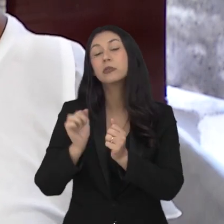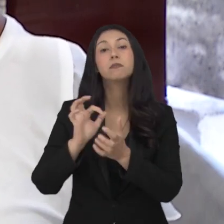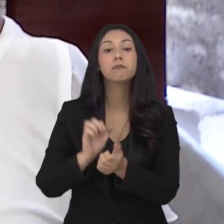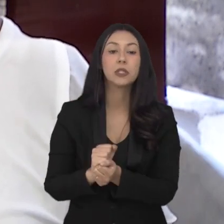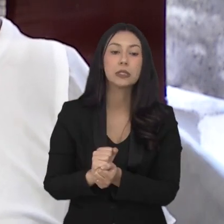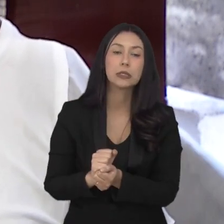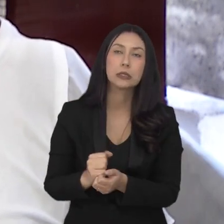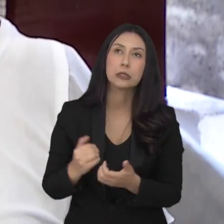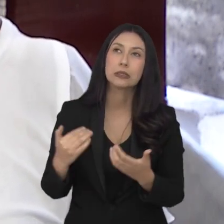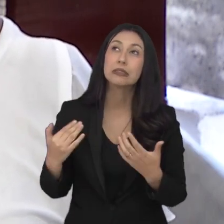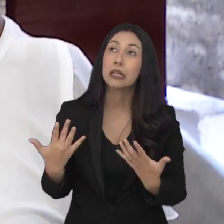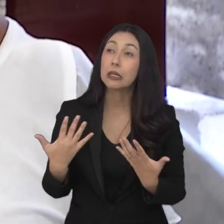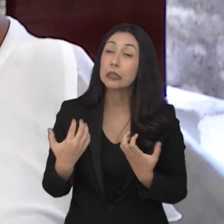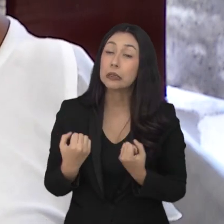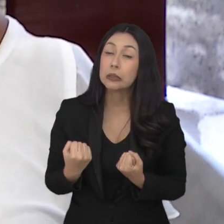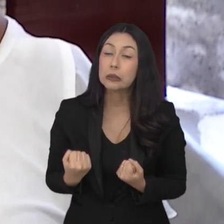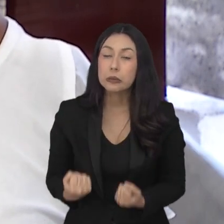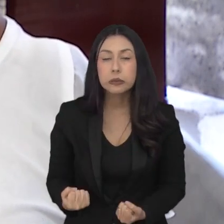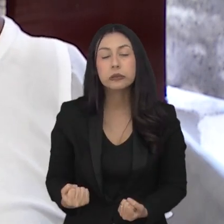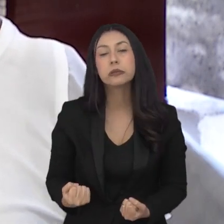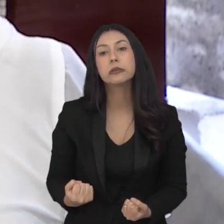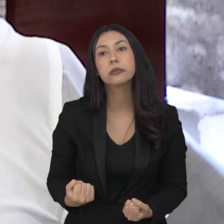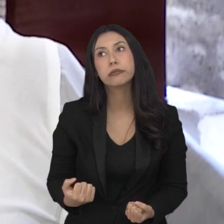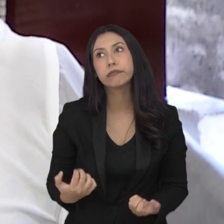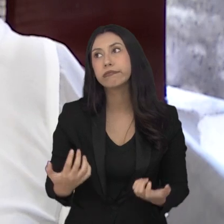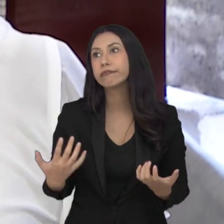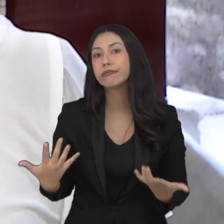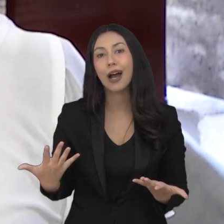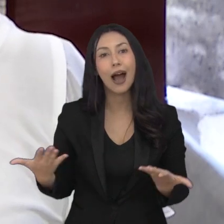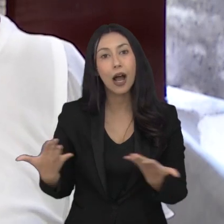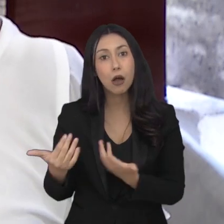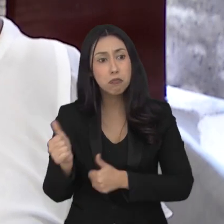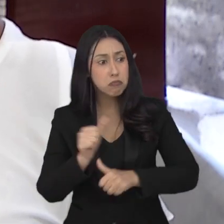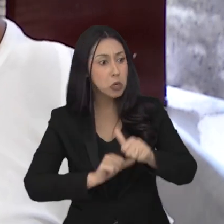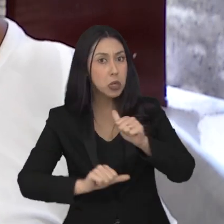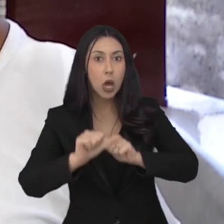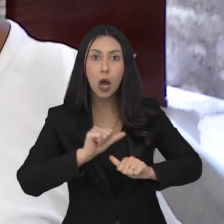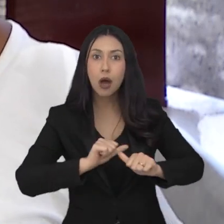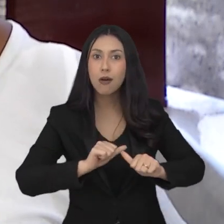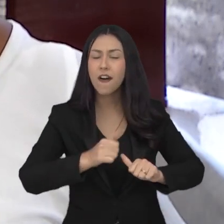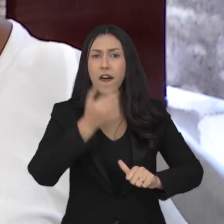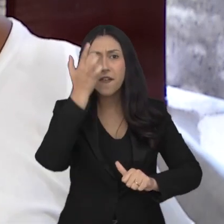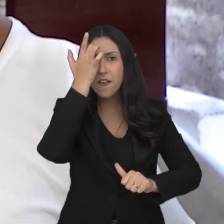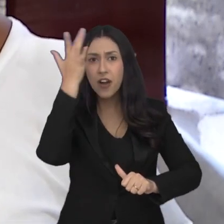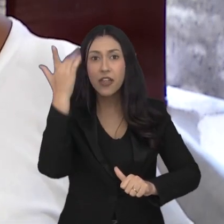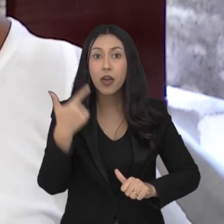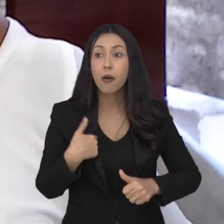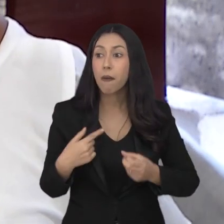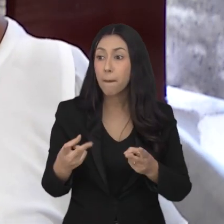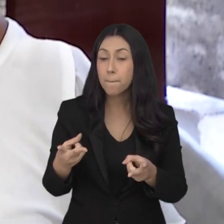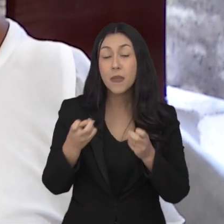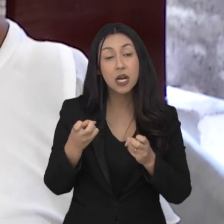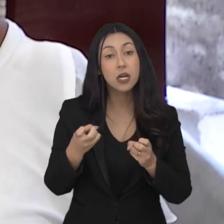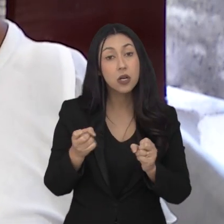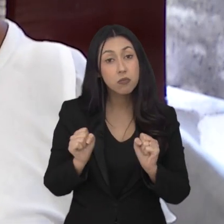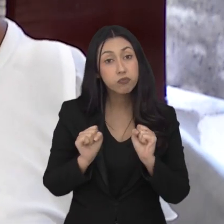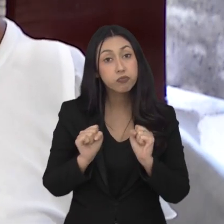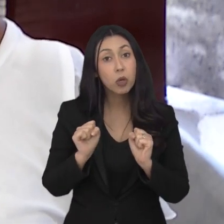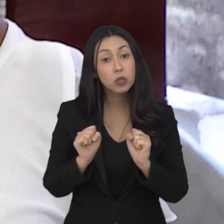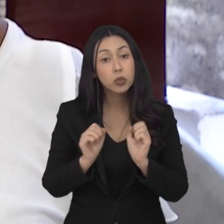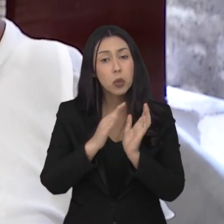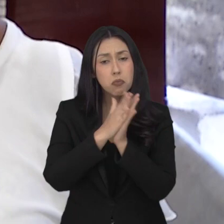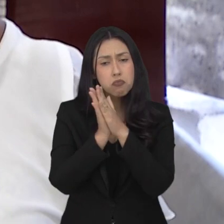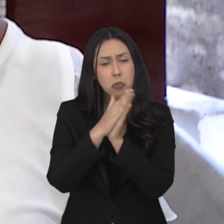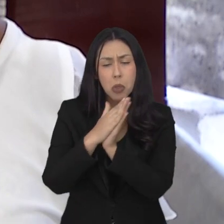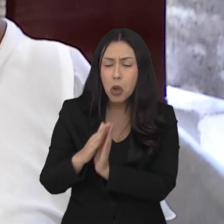dizer, daí era pesado e para mim foi assim prático. Na hora que eu vi que eu poderia estar